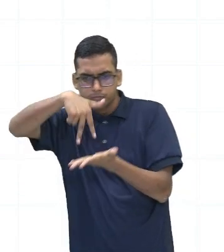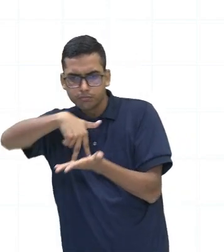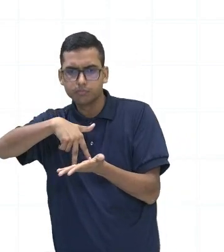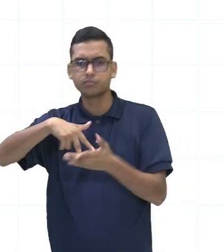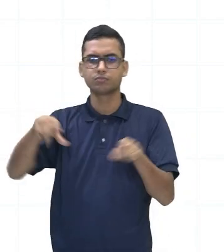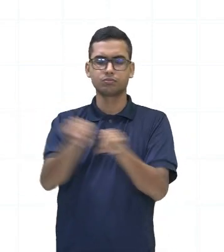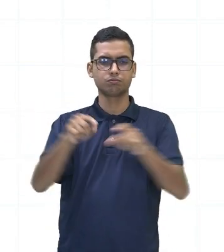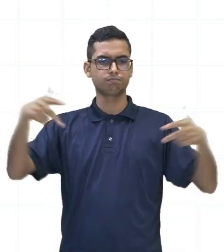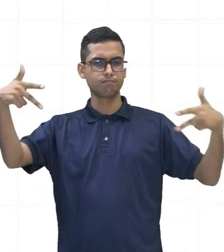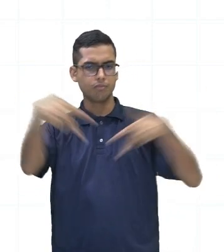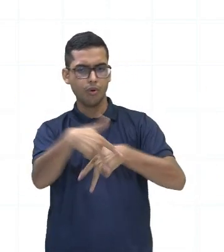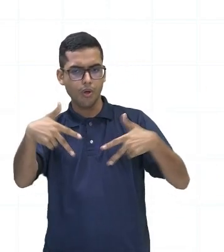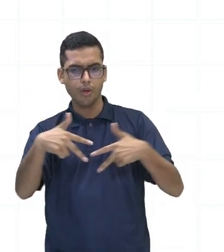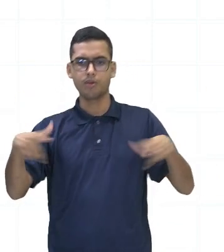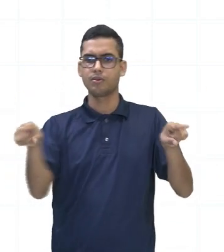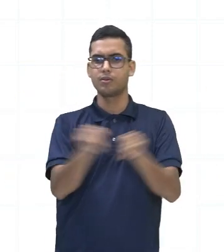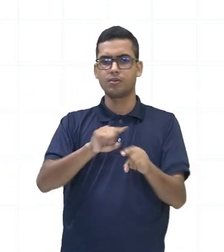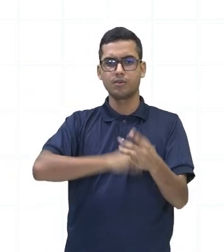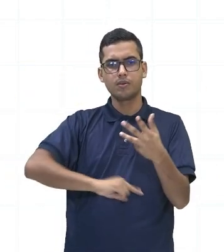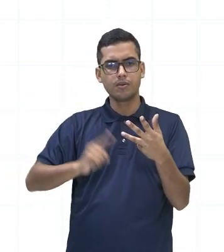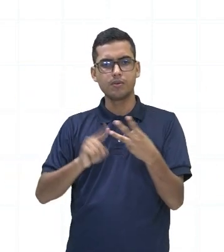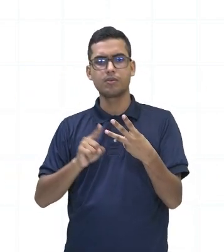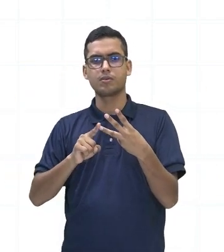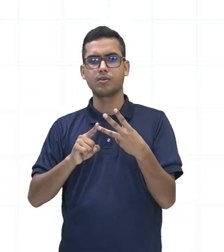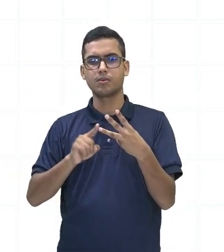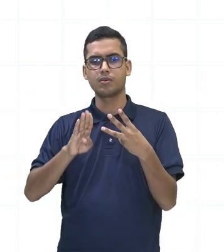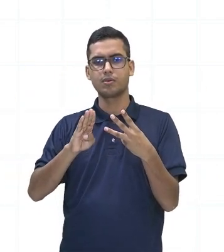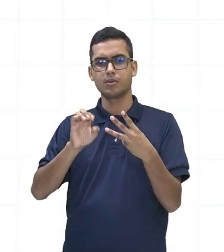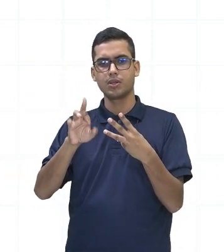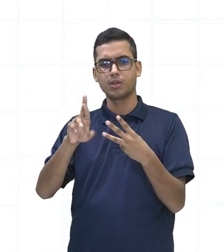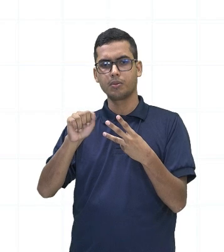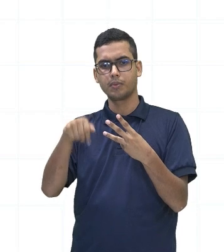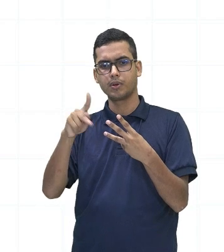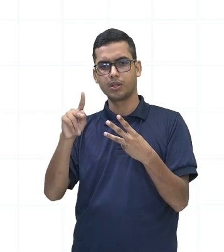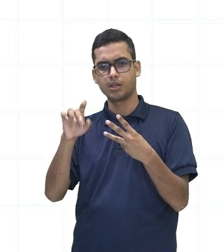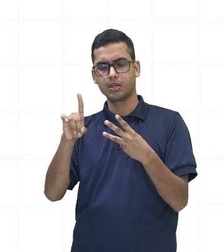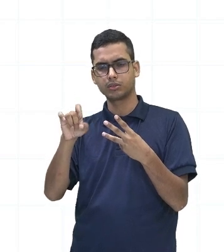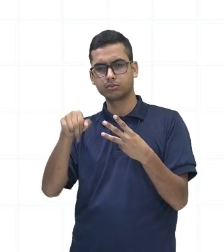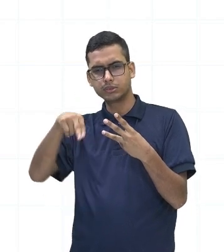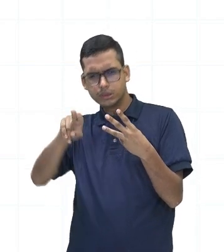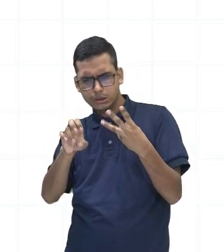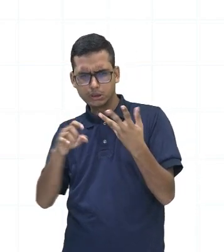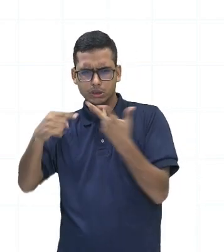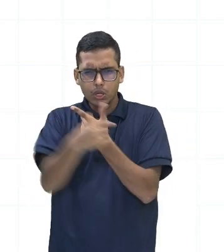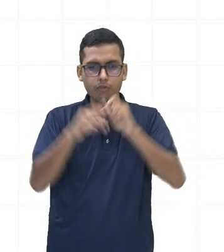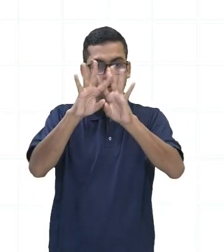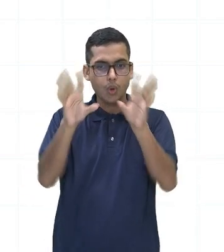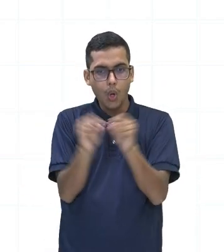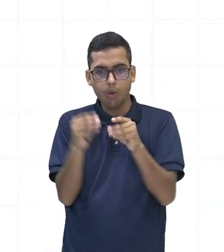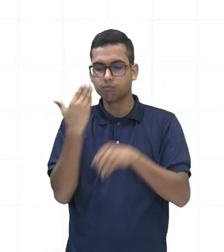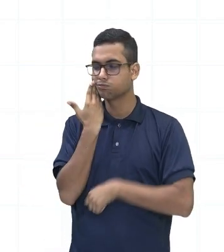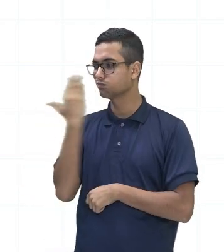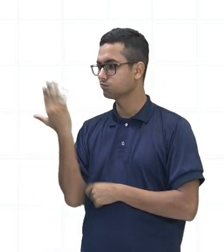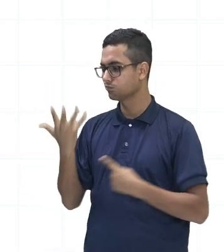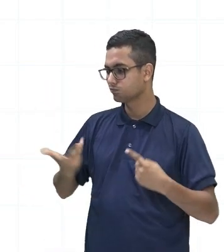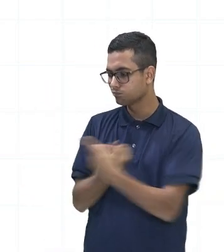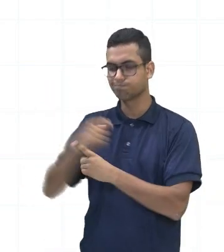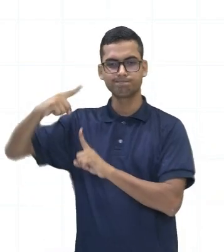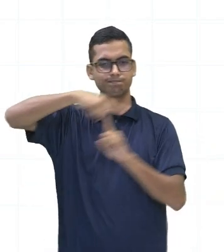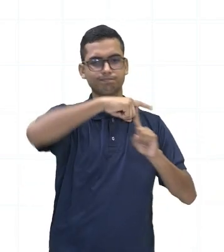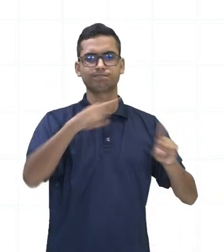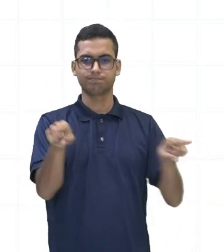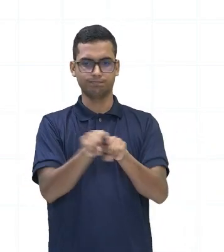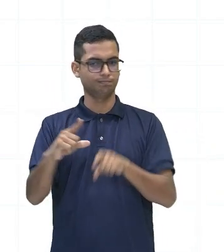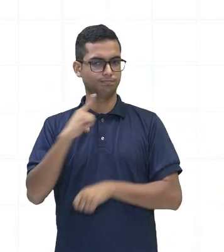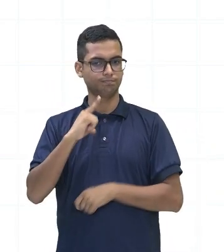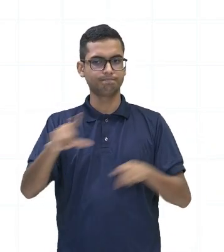grouping e alguns outros estilos. Aqui a gente tem um resumão, tá bom? Muitas delas vão apresentar outros estilos também.